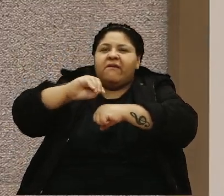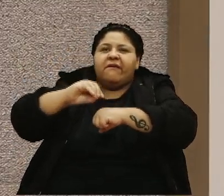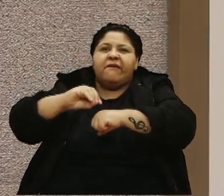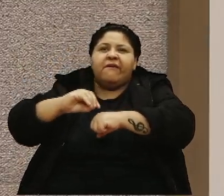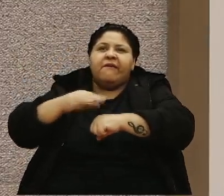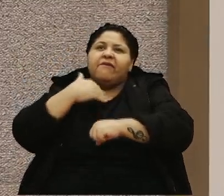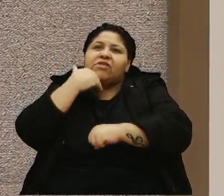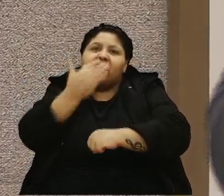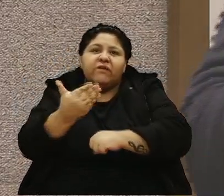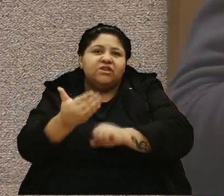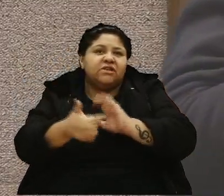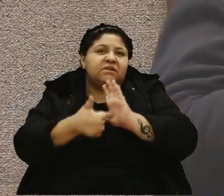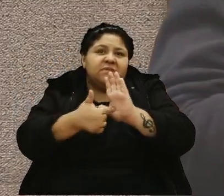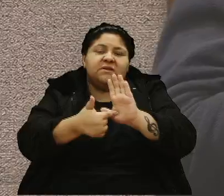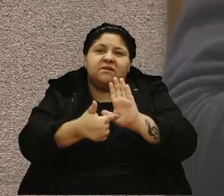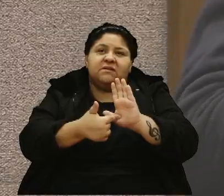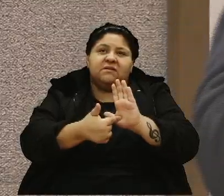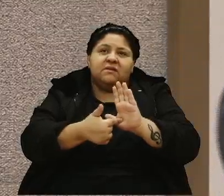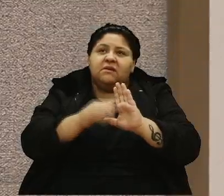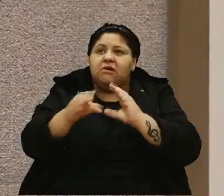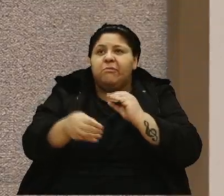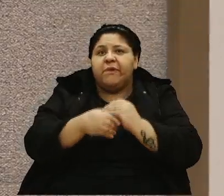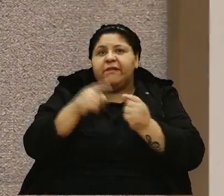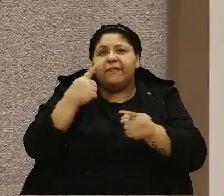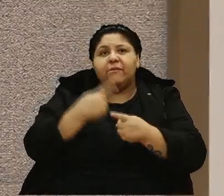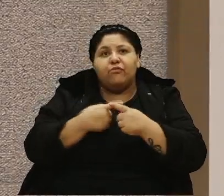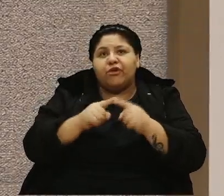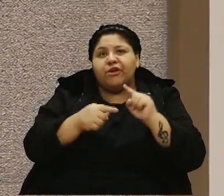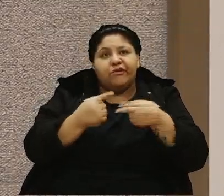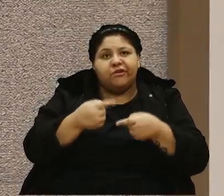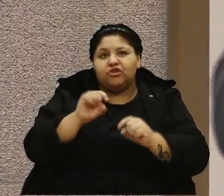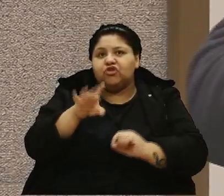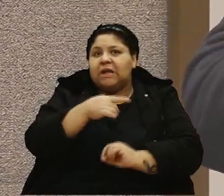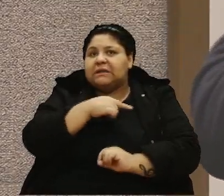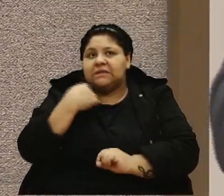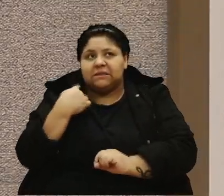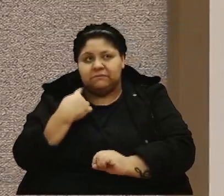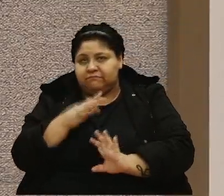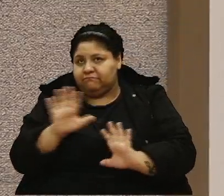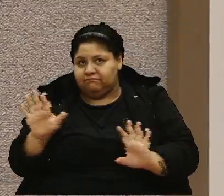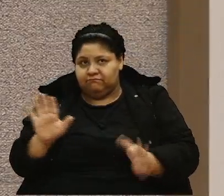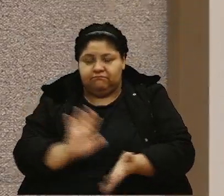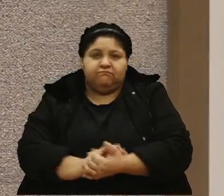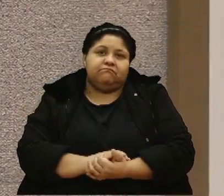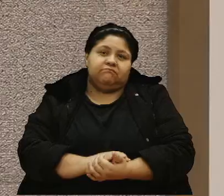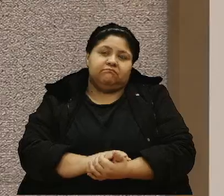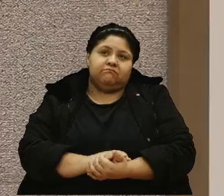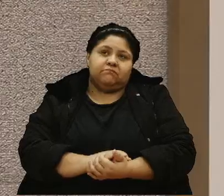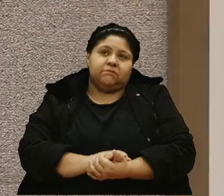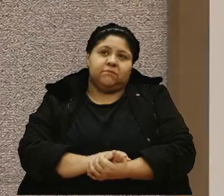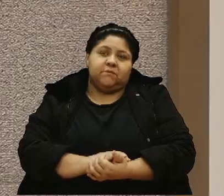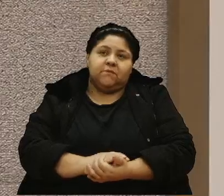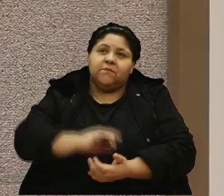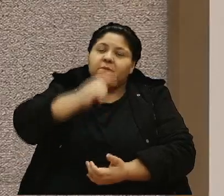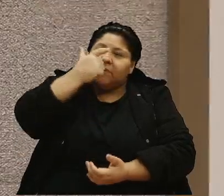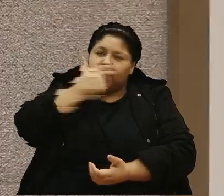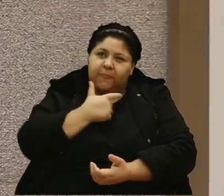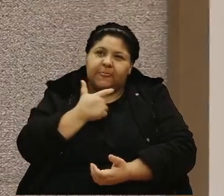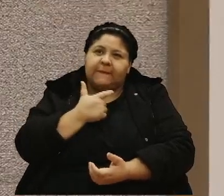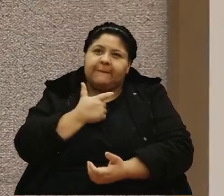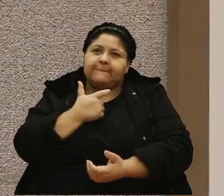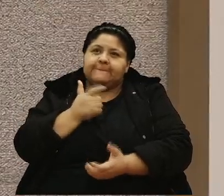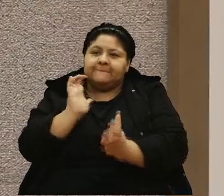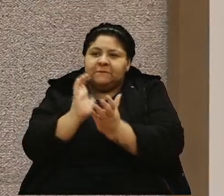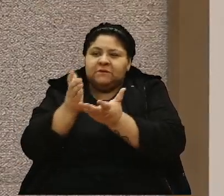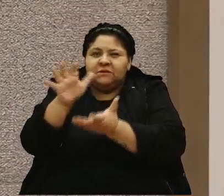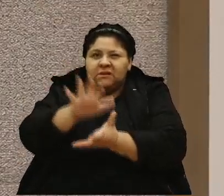porque vai dar vício de origem, tá? Então, só vai atrasar. Então, nesse sentido, eu acho que a Câmara, como